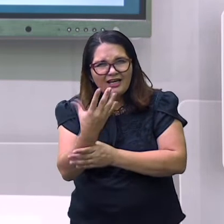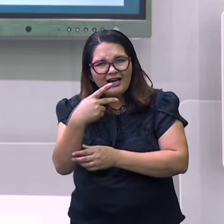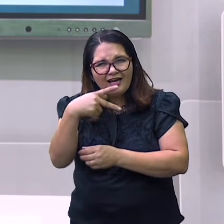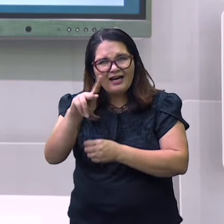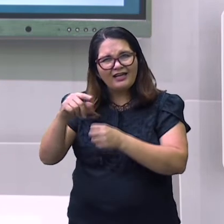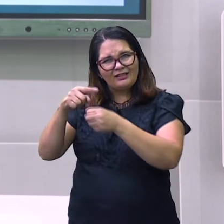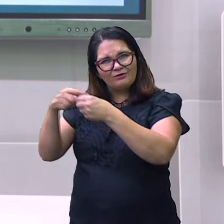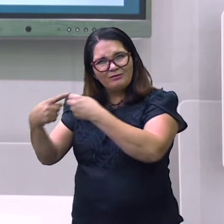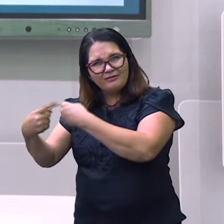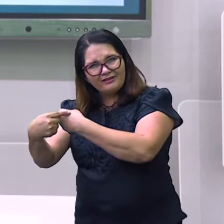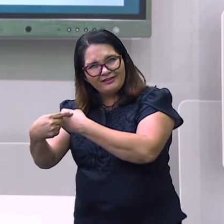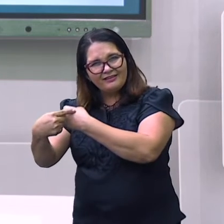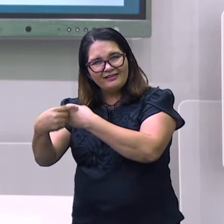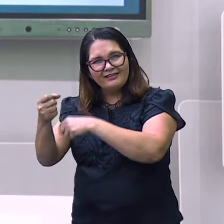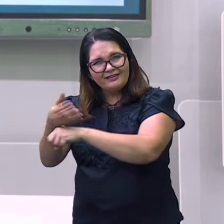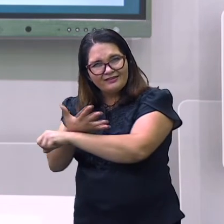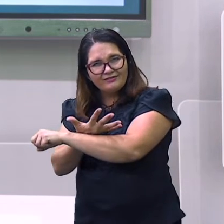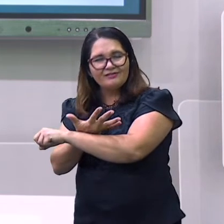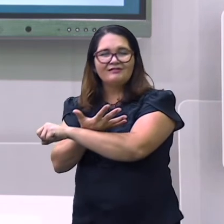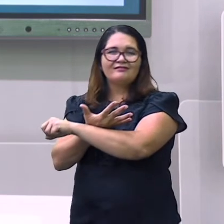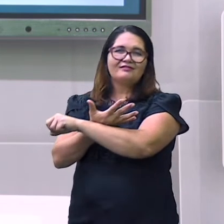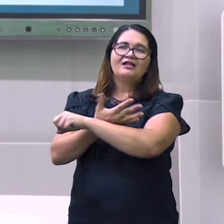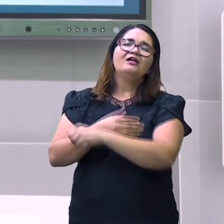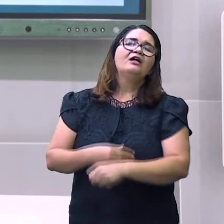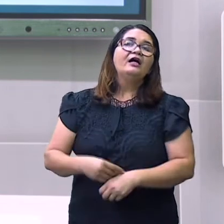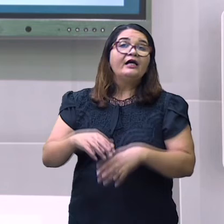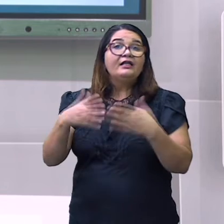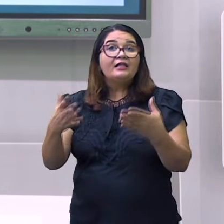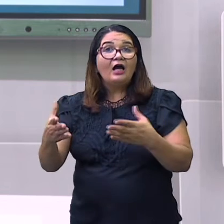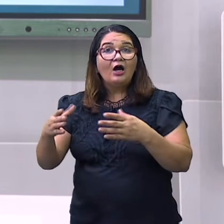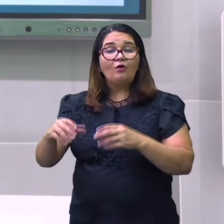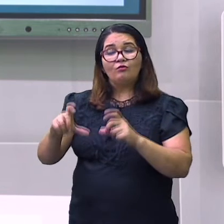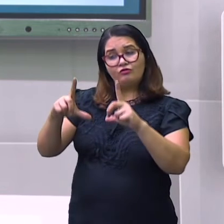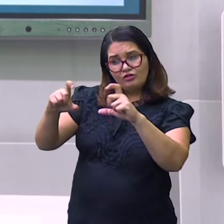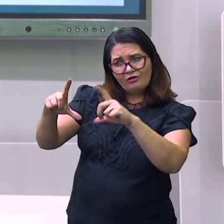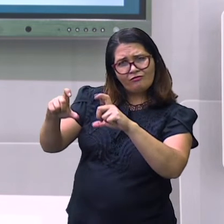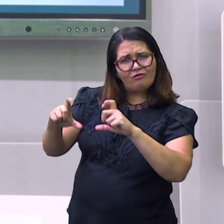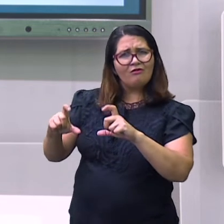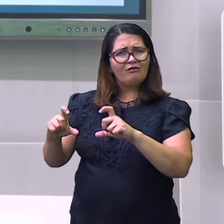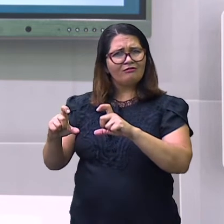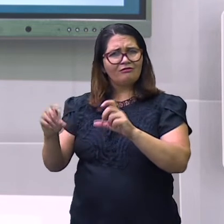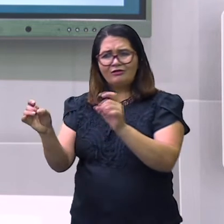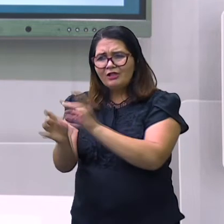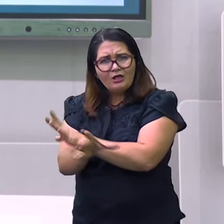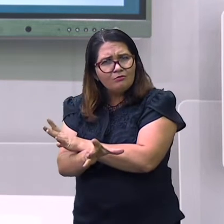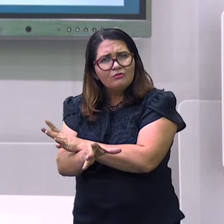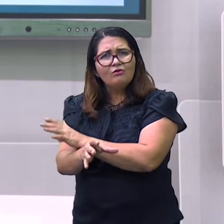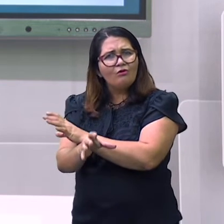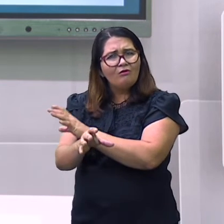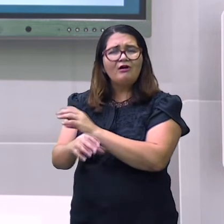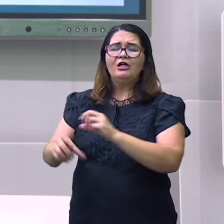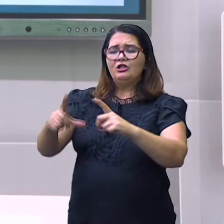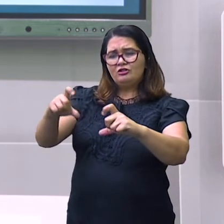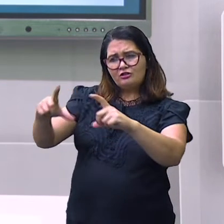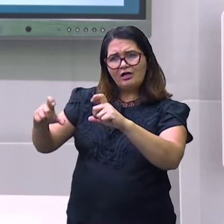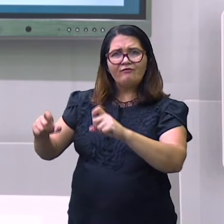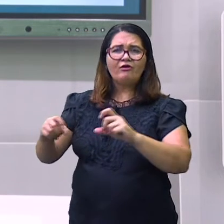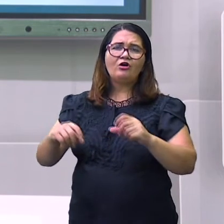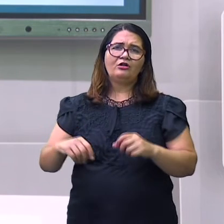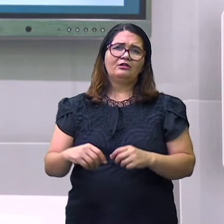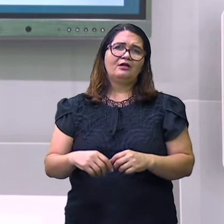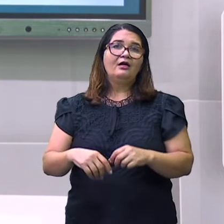fizeram algum. Fotografa, posta e marca a nossa... lá